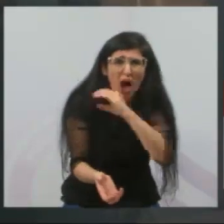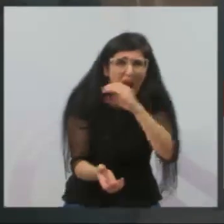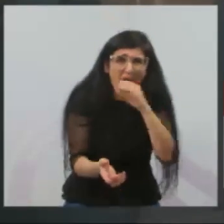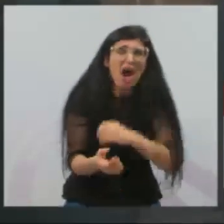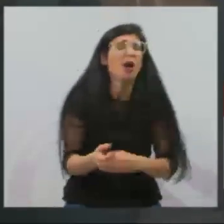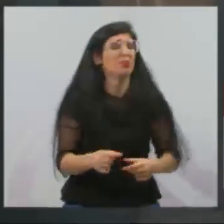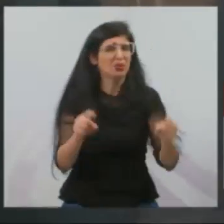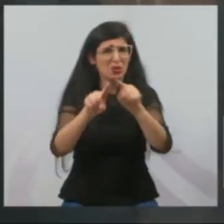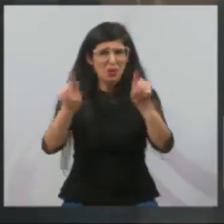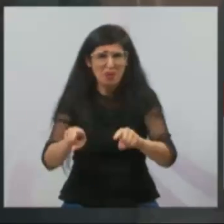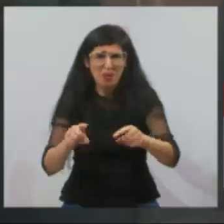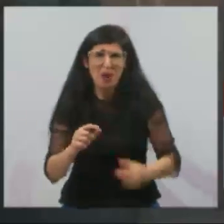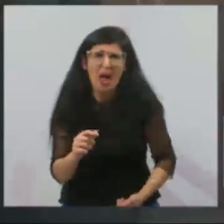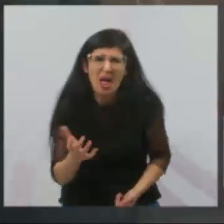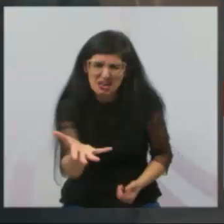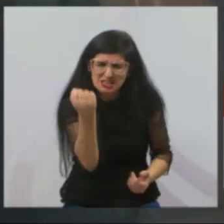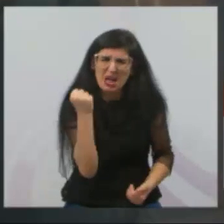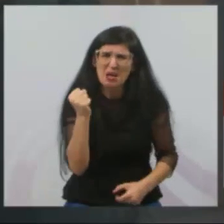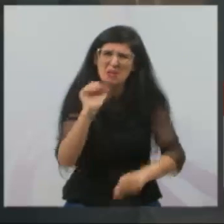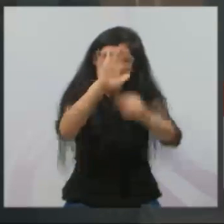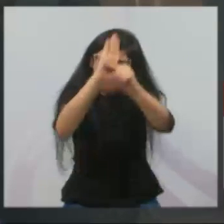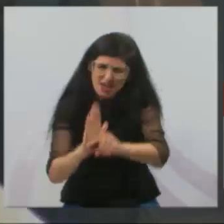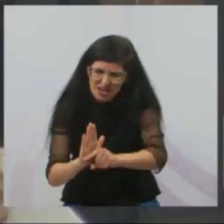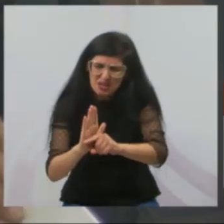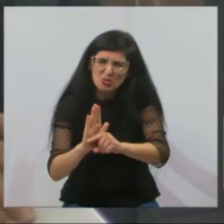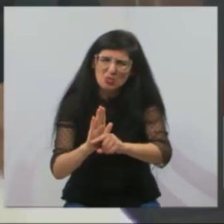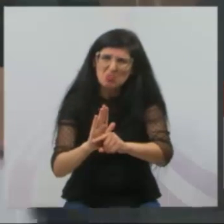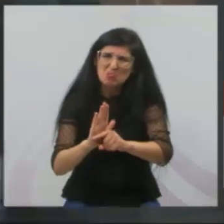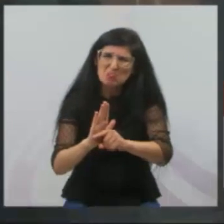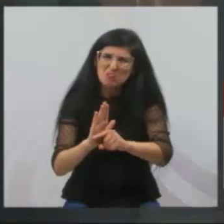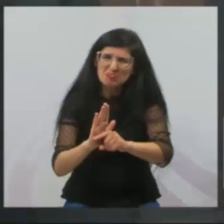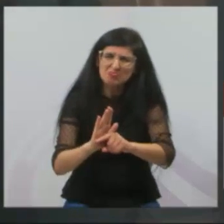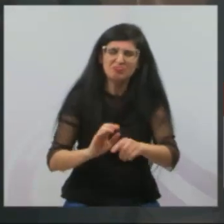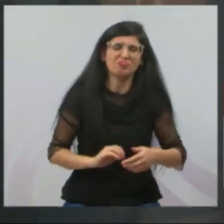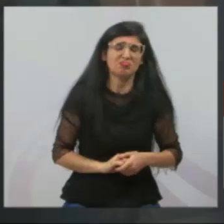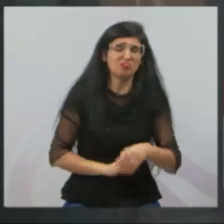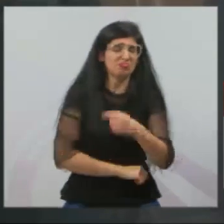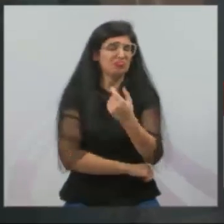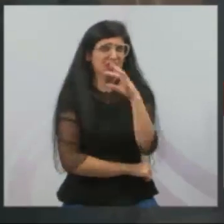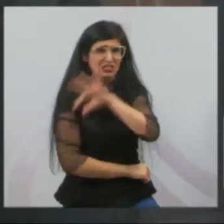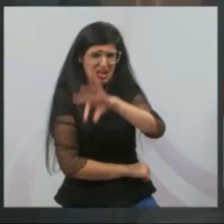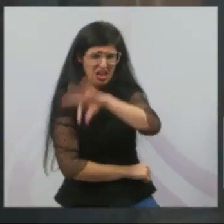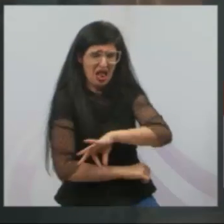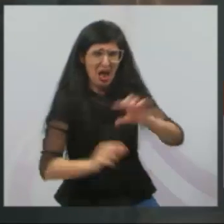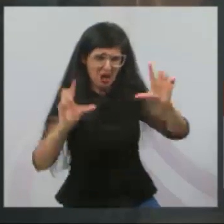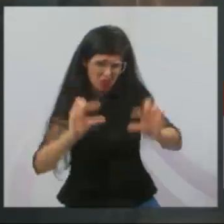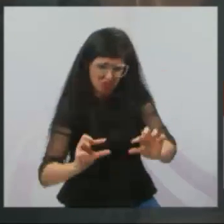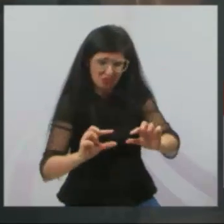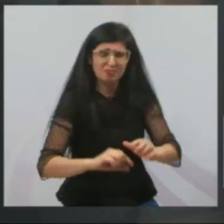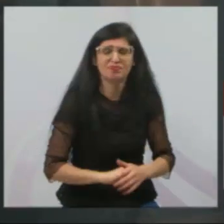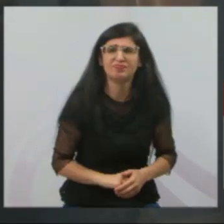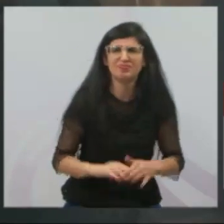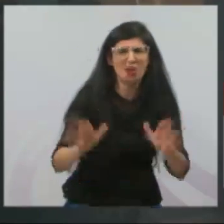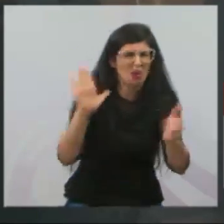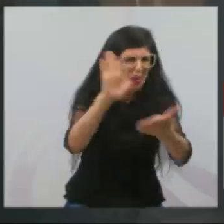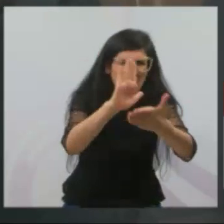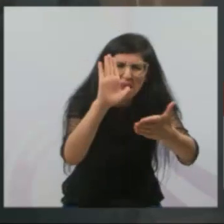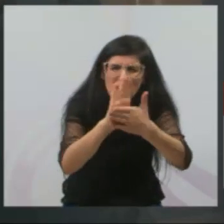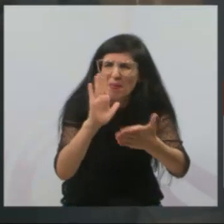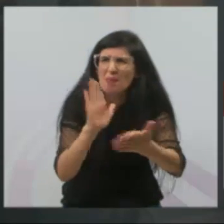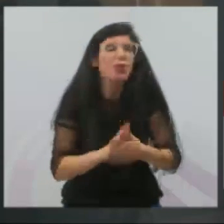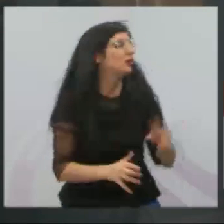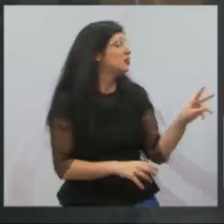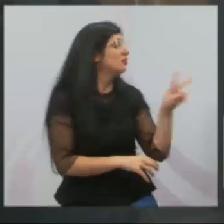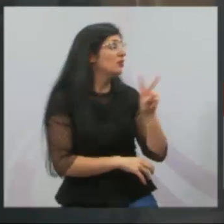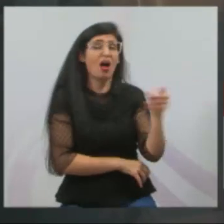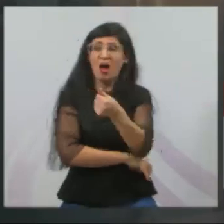redução indireta de salário. E aí eu quero dizer que essa proposta realizada pelo vereador Arildo